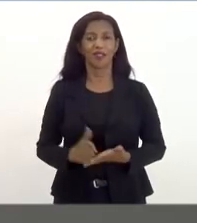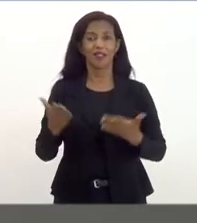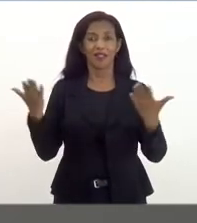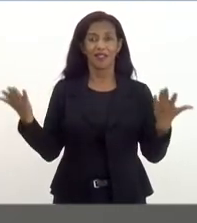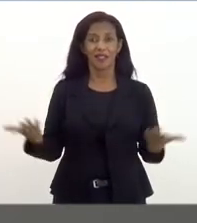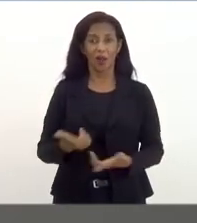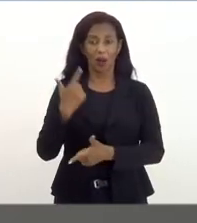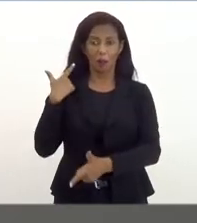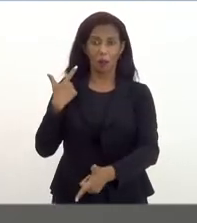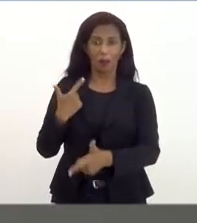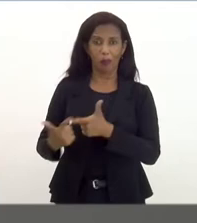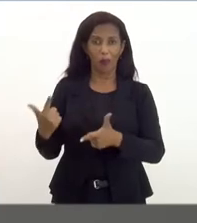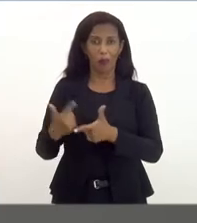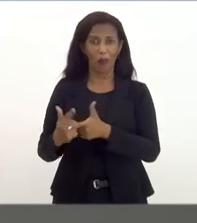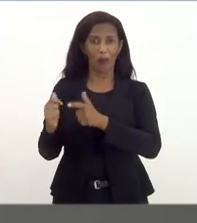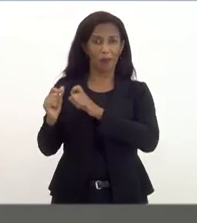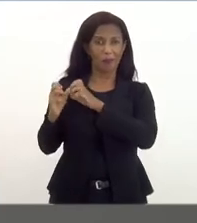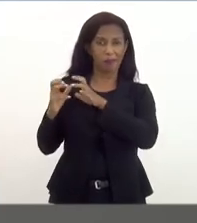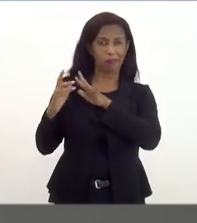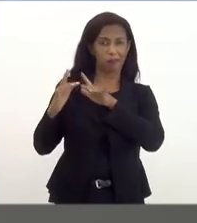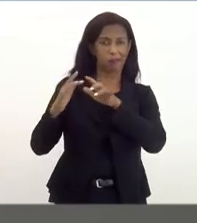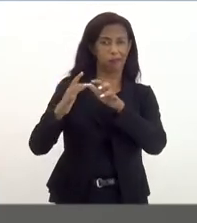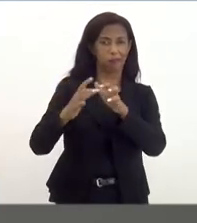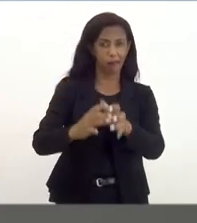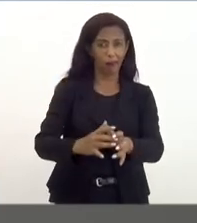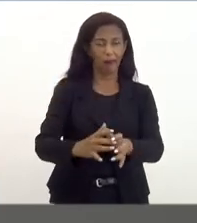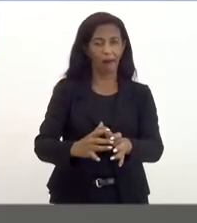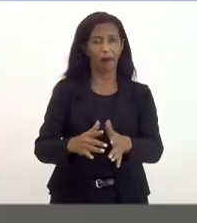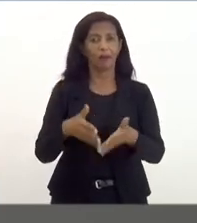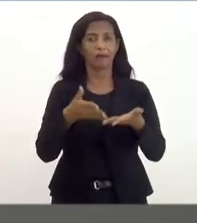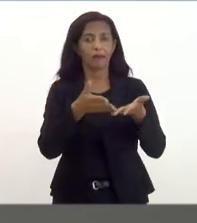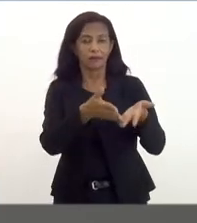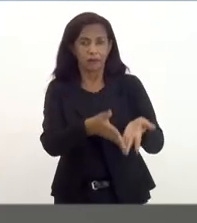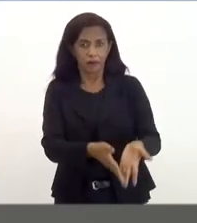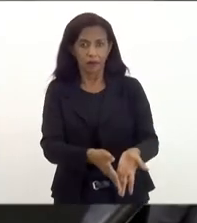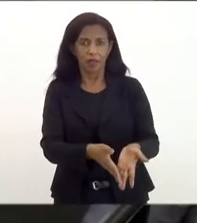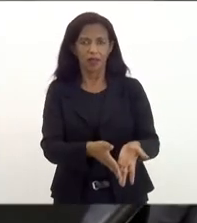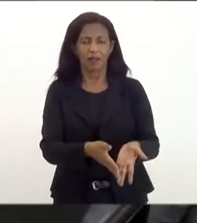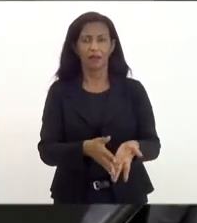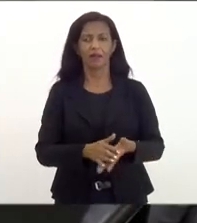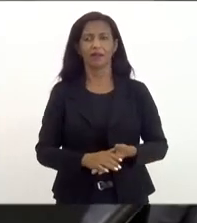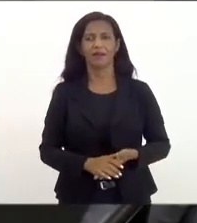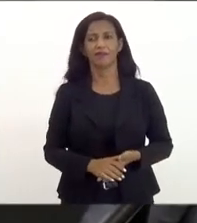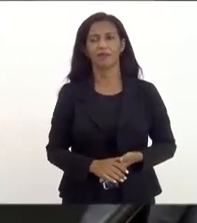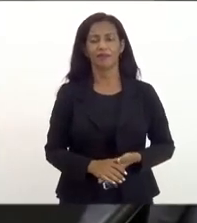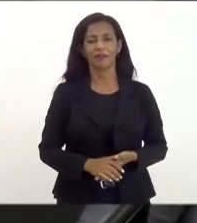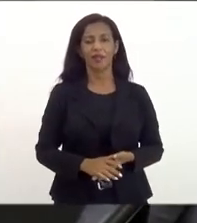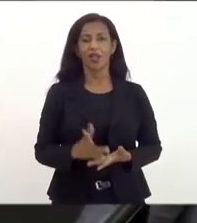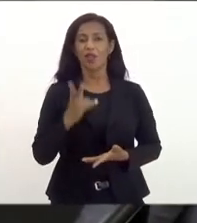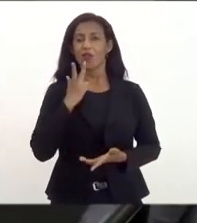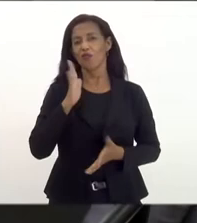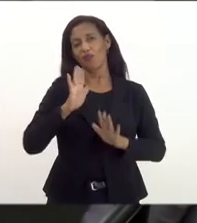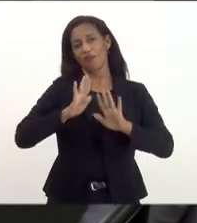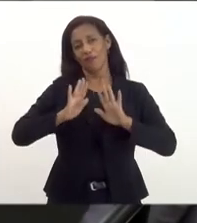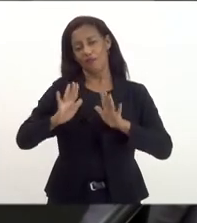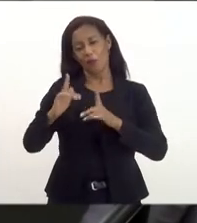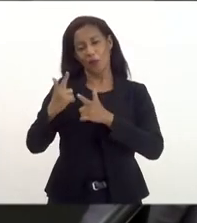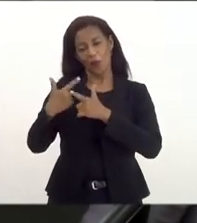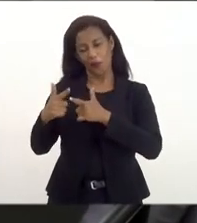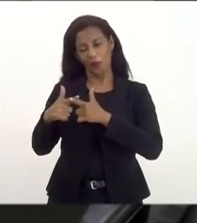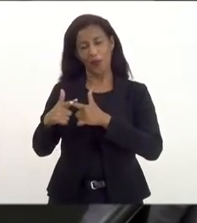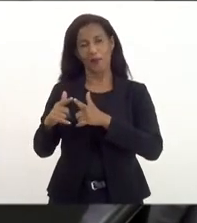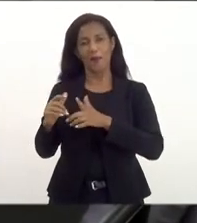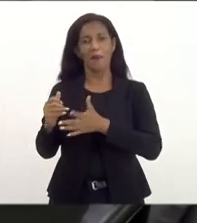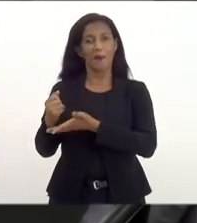colocou um caminhão de problemas tanto para o caminho de problemas não né não vou chamar de problema mas um